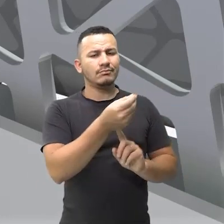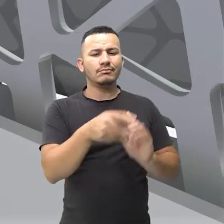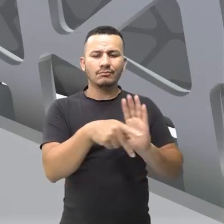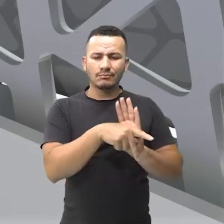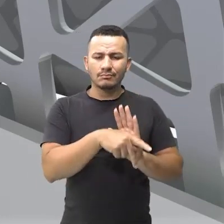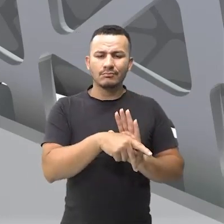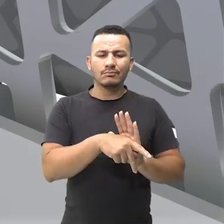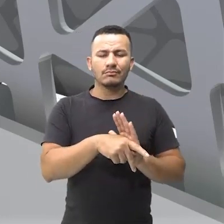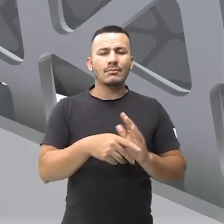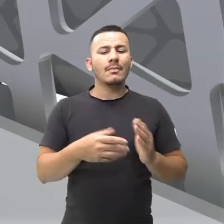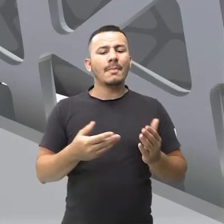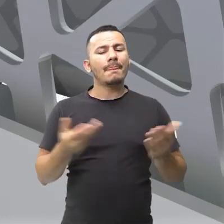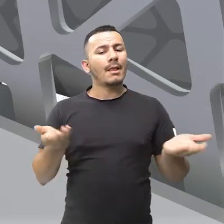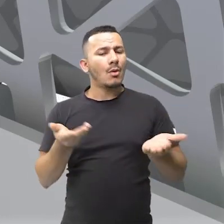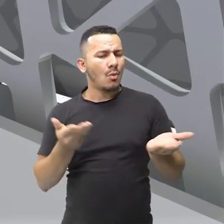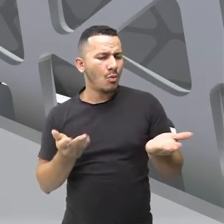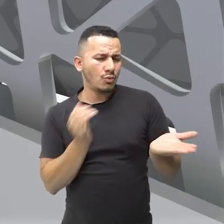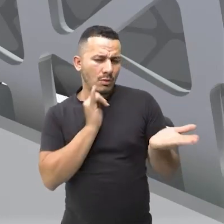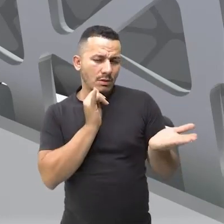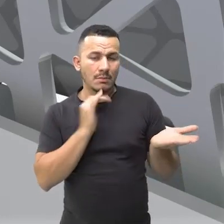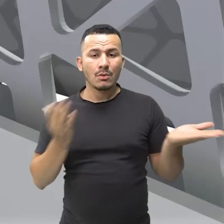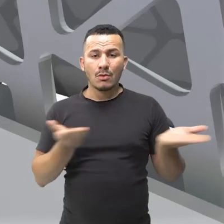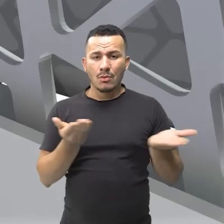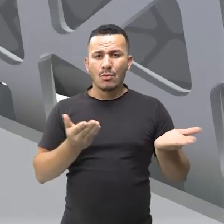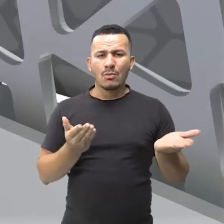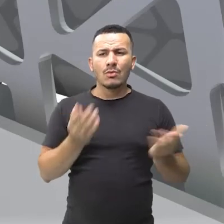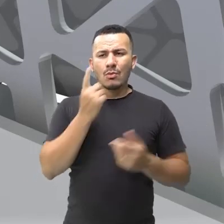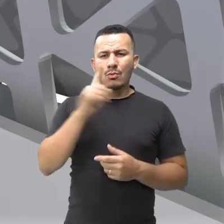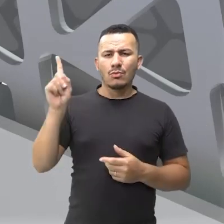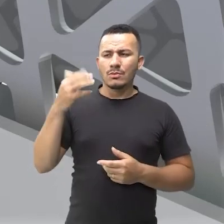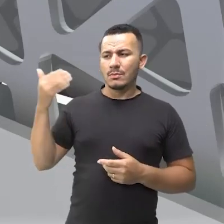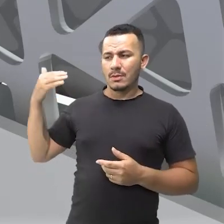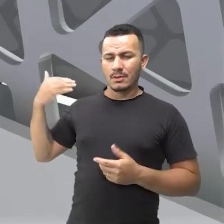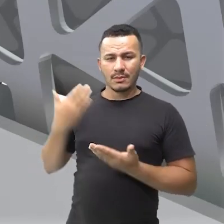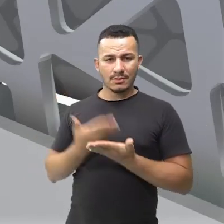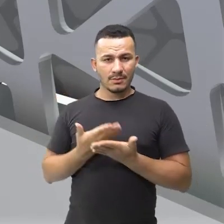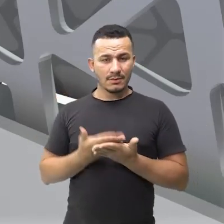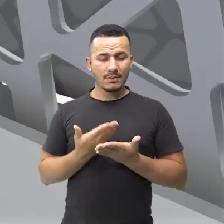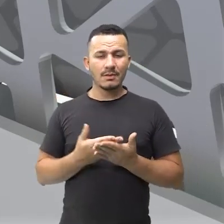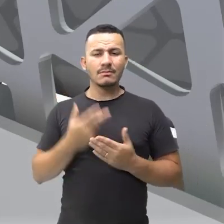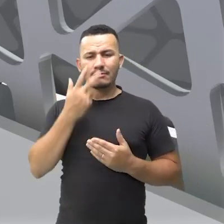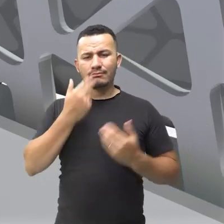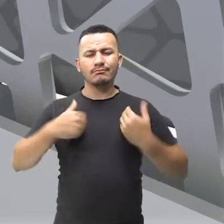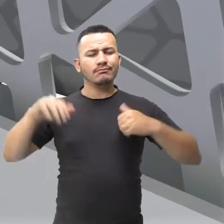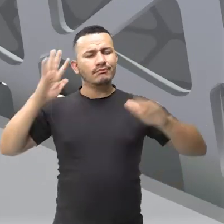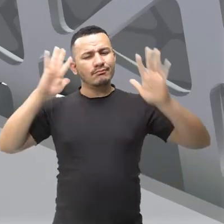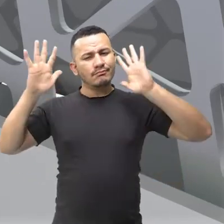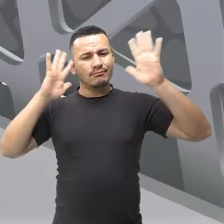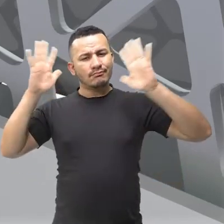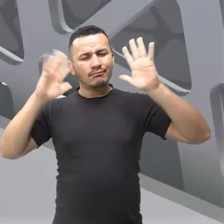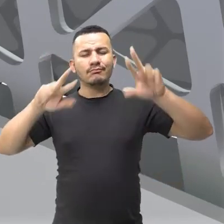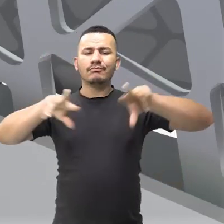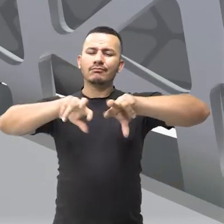também, por exemplo, hoje em dia, na última aula, houve assim uma viagem, né, no mundo